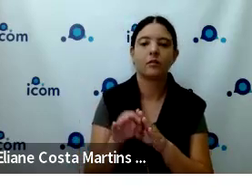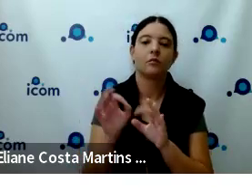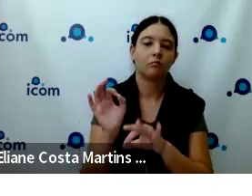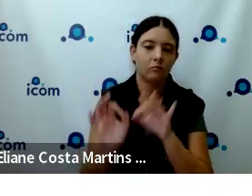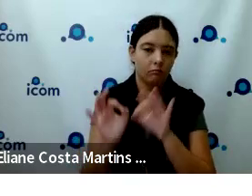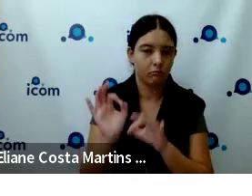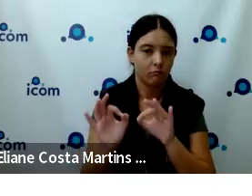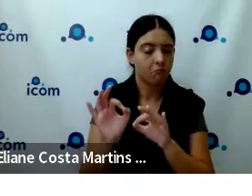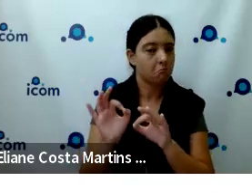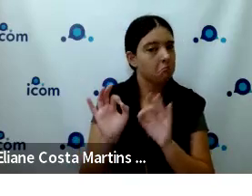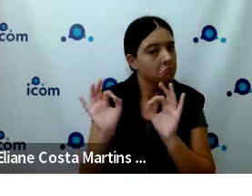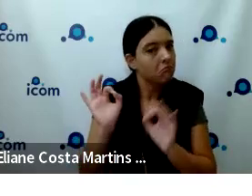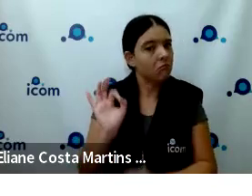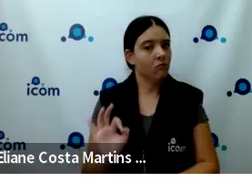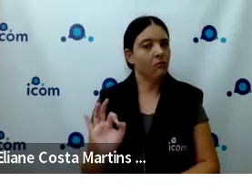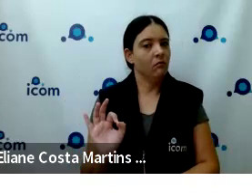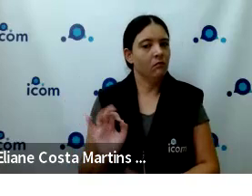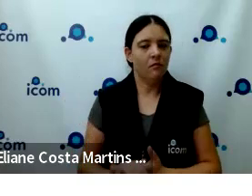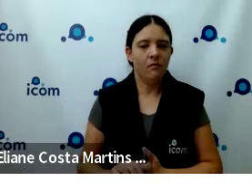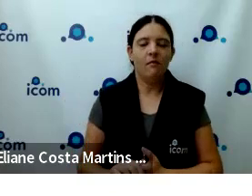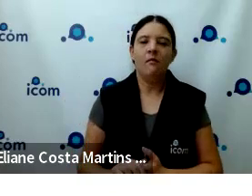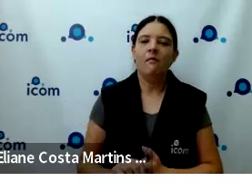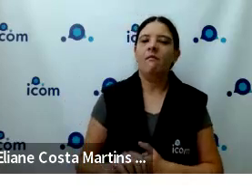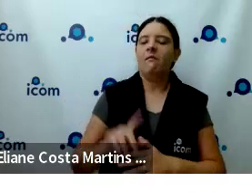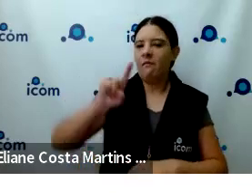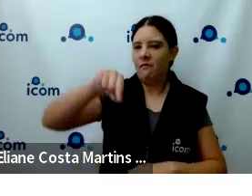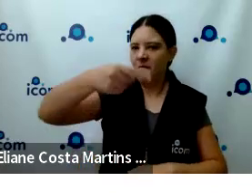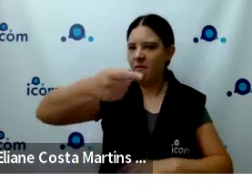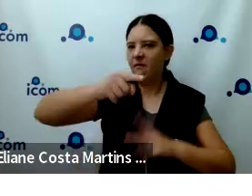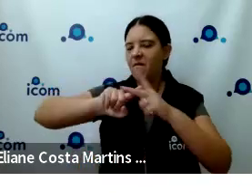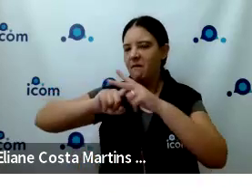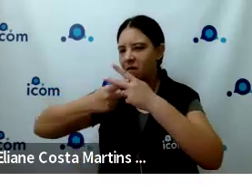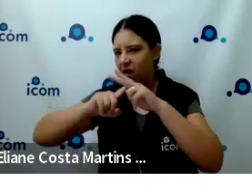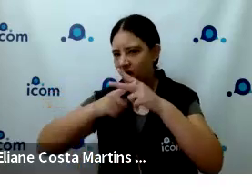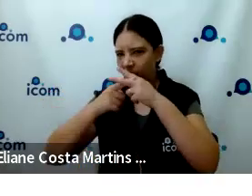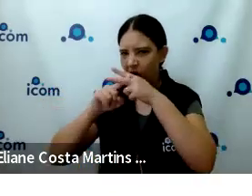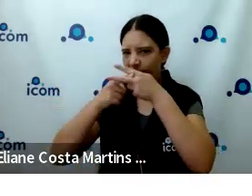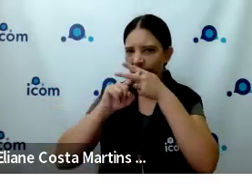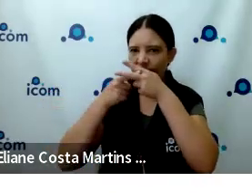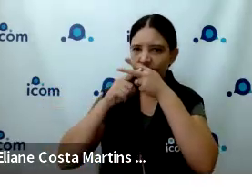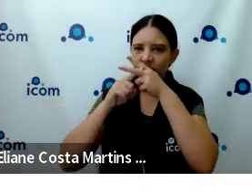juridicamente sólidos, e que será ajustada em conformidade em caso